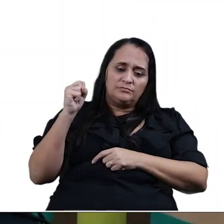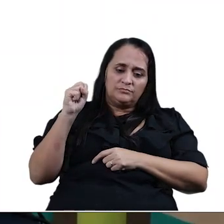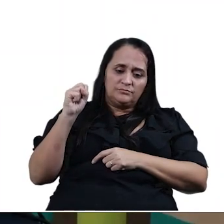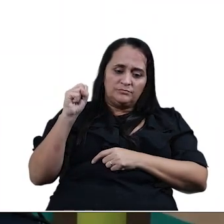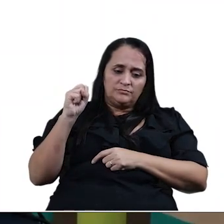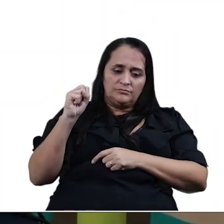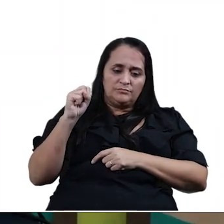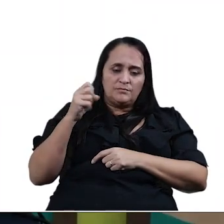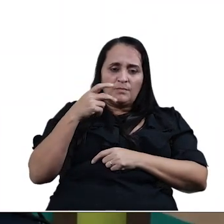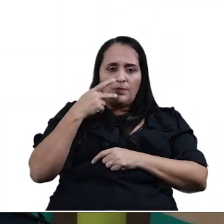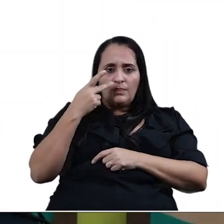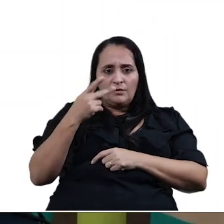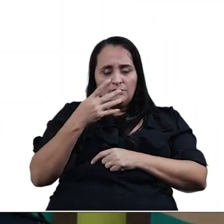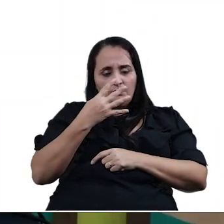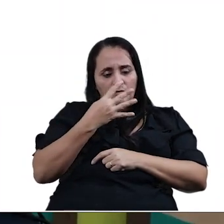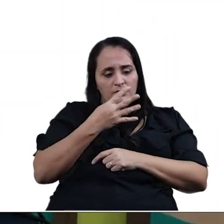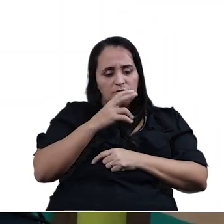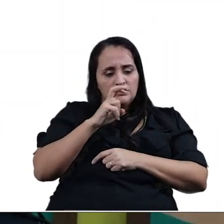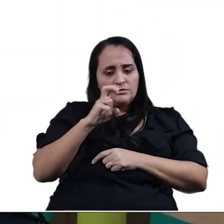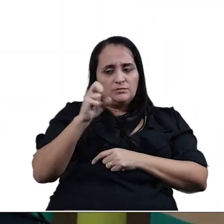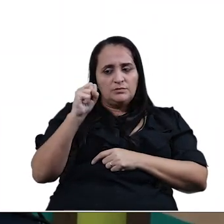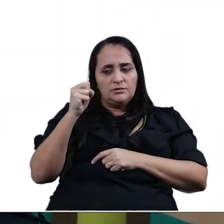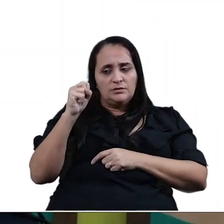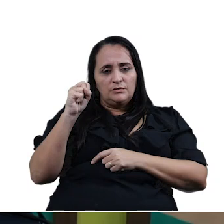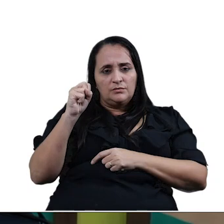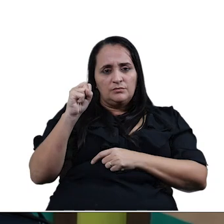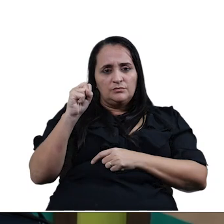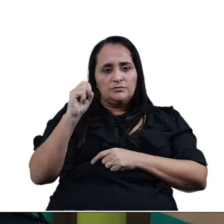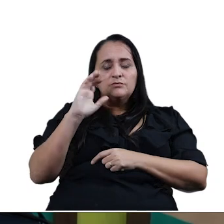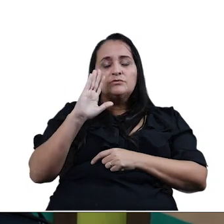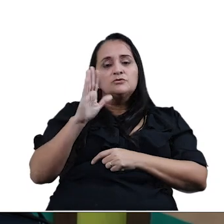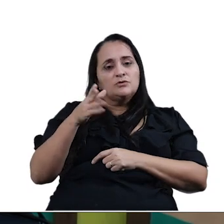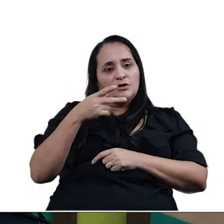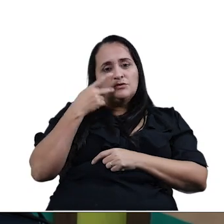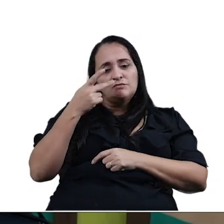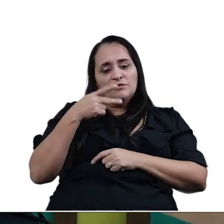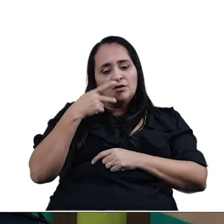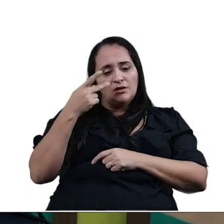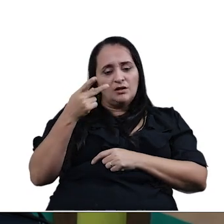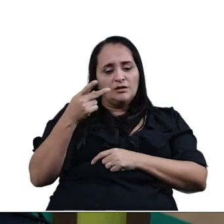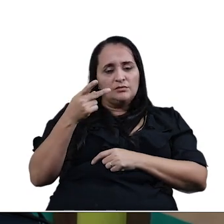falar o número 458, já estou falando, ó,